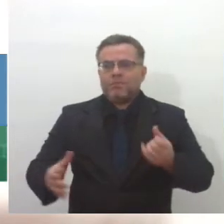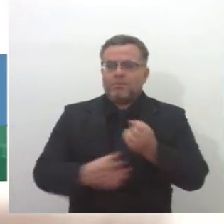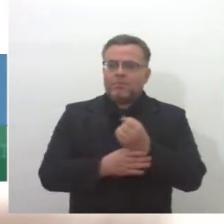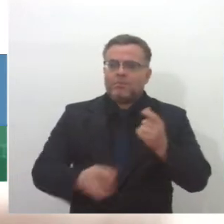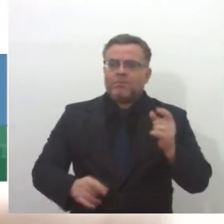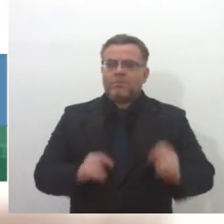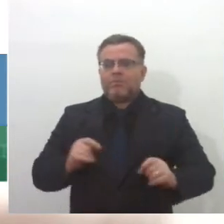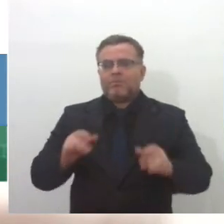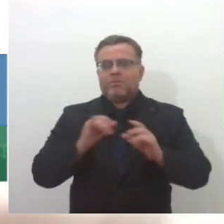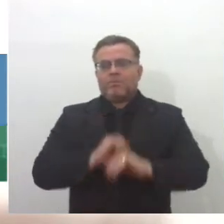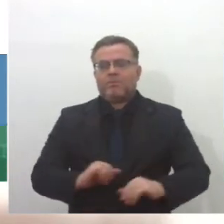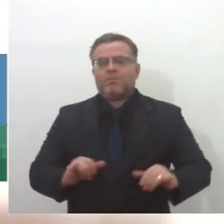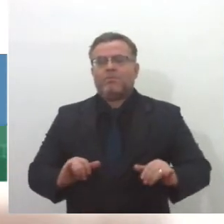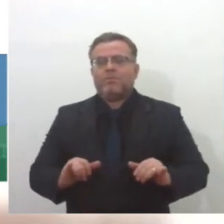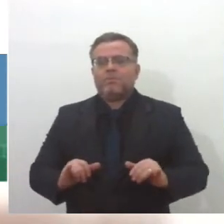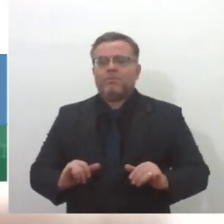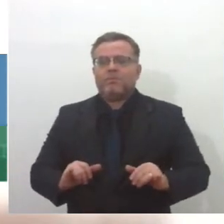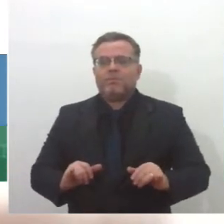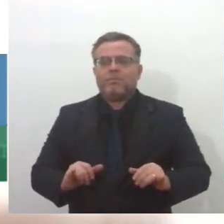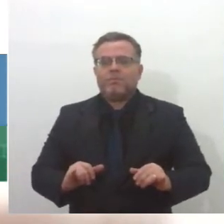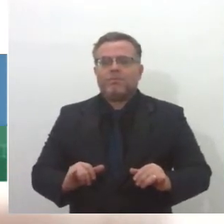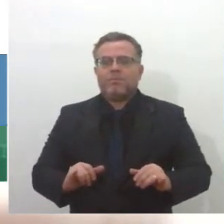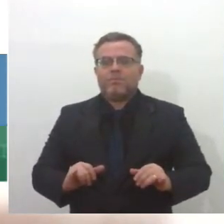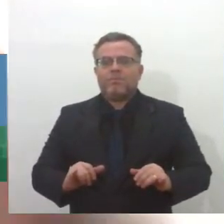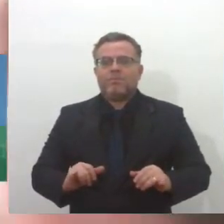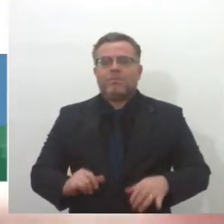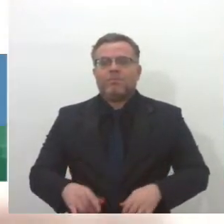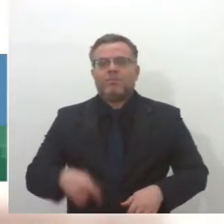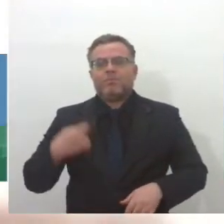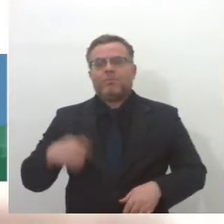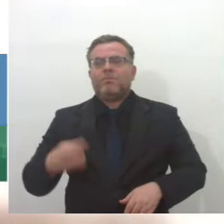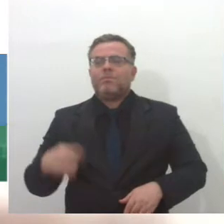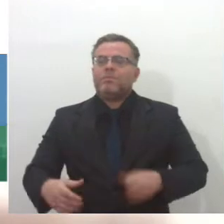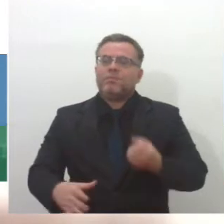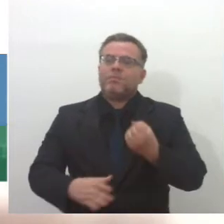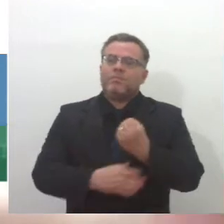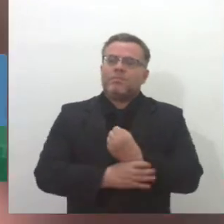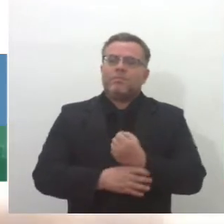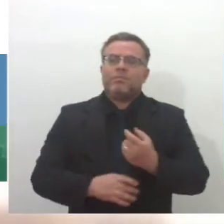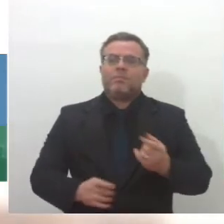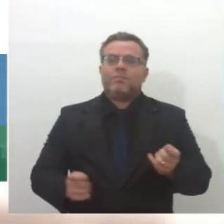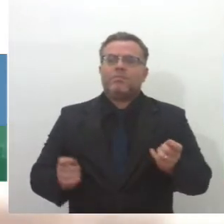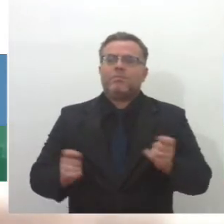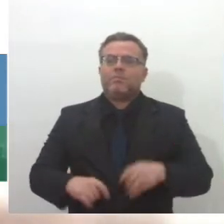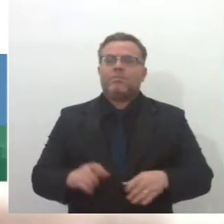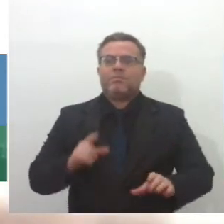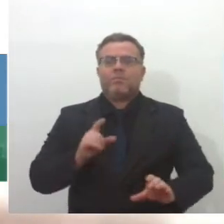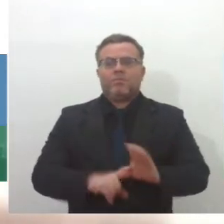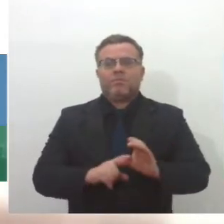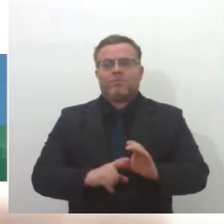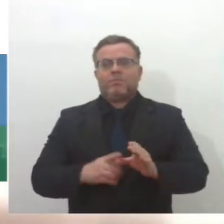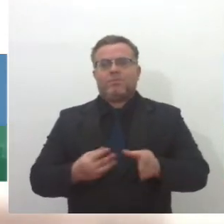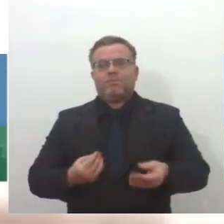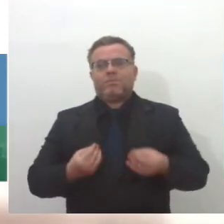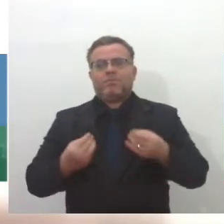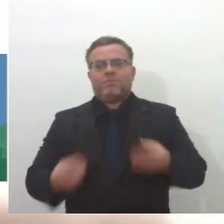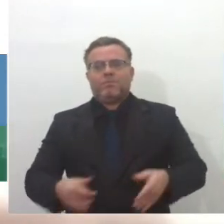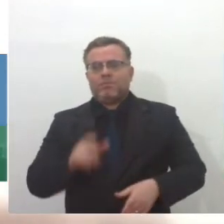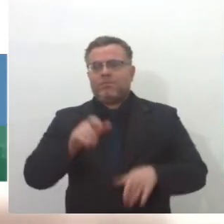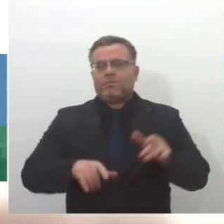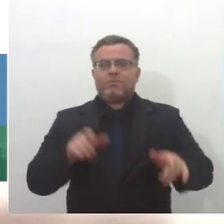olha, tem que ser assegurado que esse crédito seja restituído ao consumidor final, porque